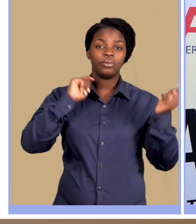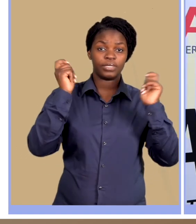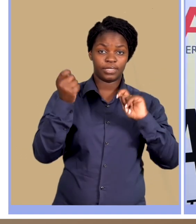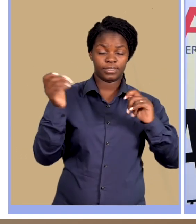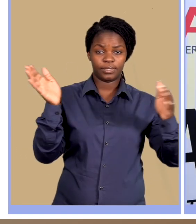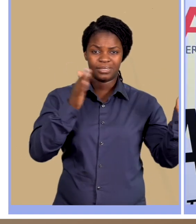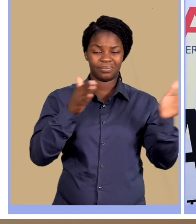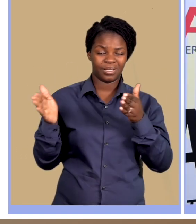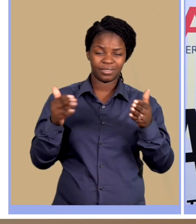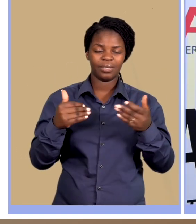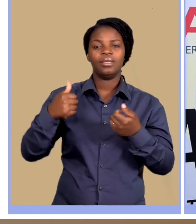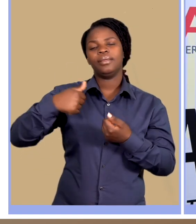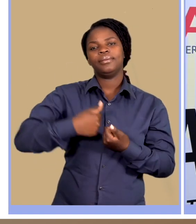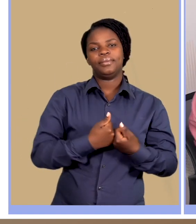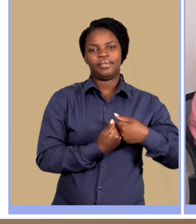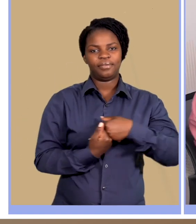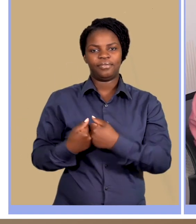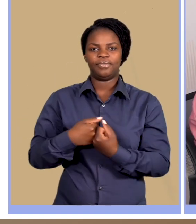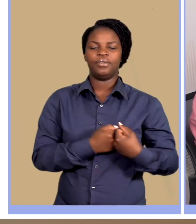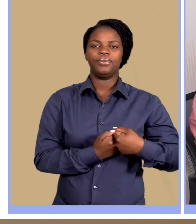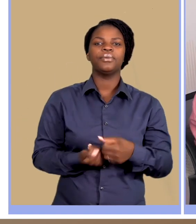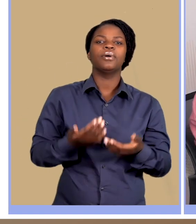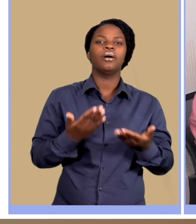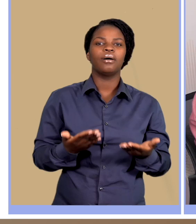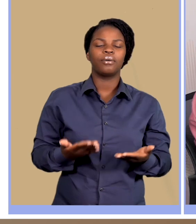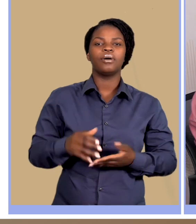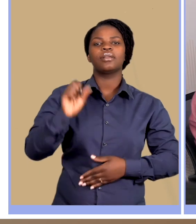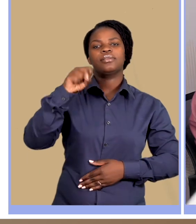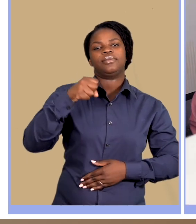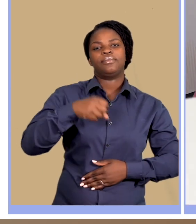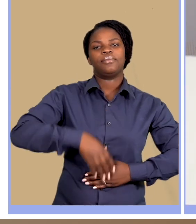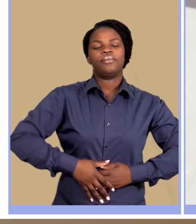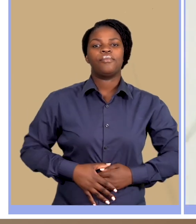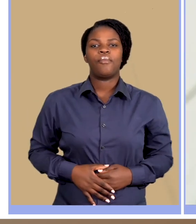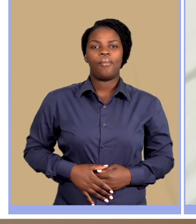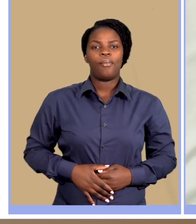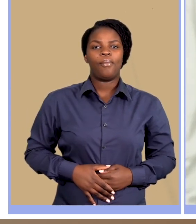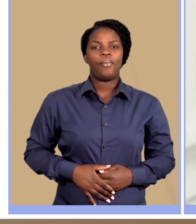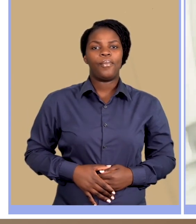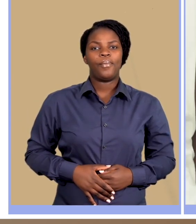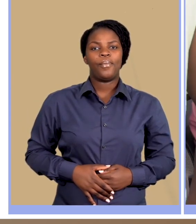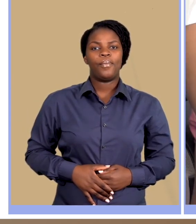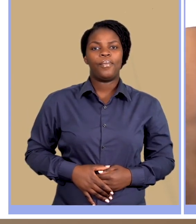climáticas constituem o desafio da atualidade a todos os níveis,